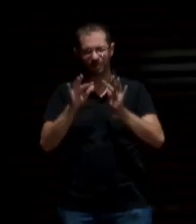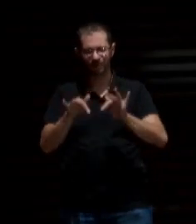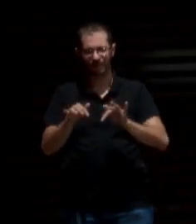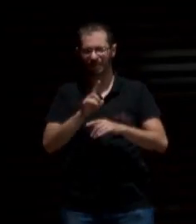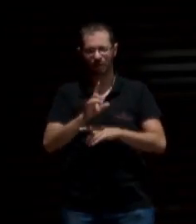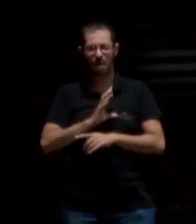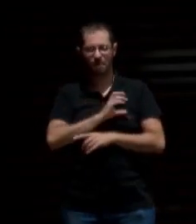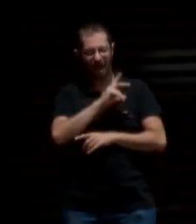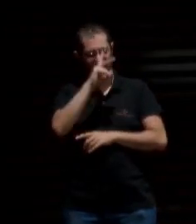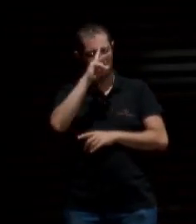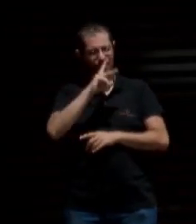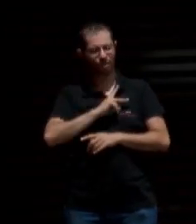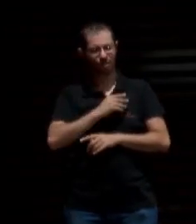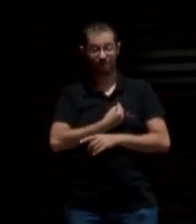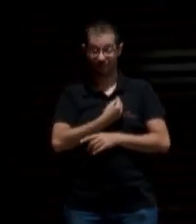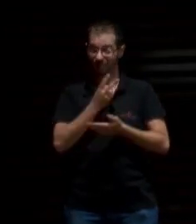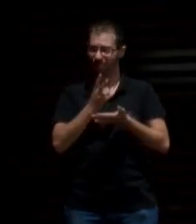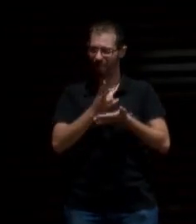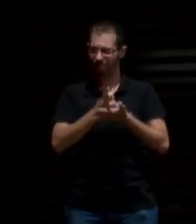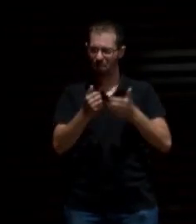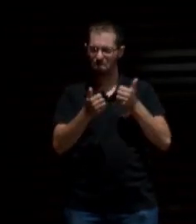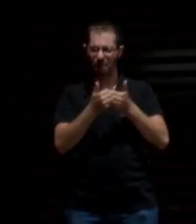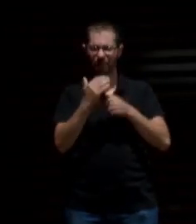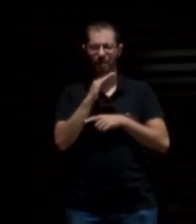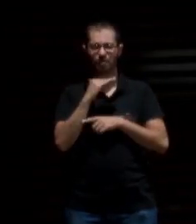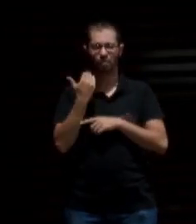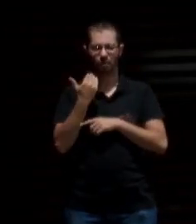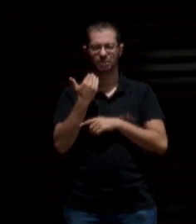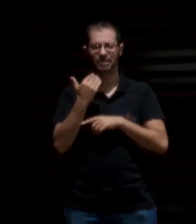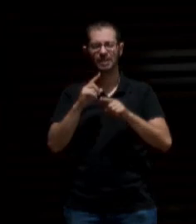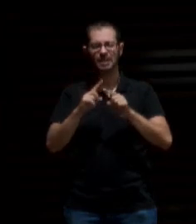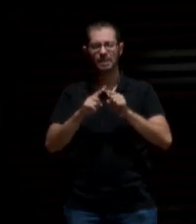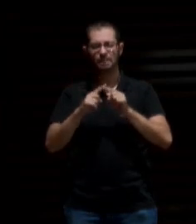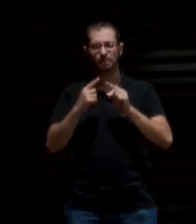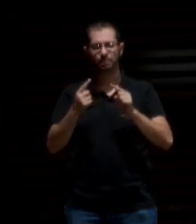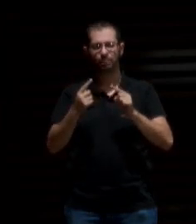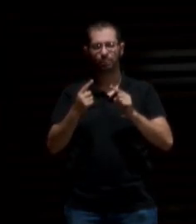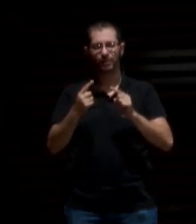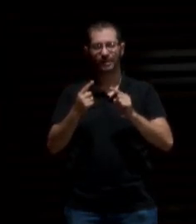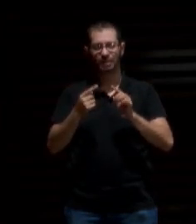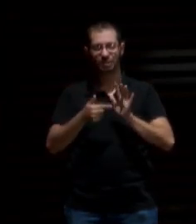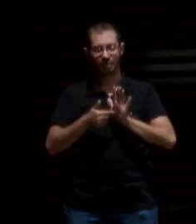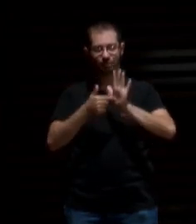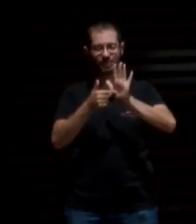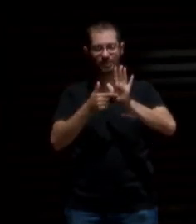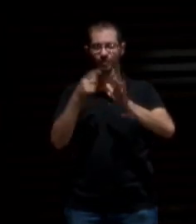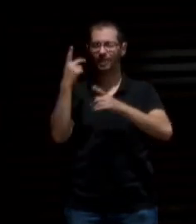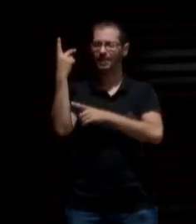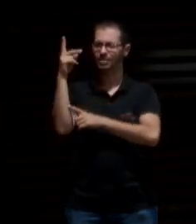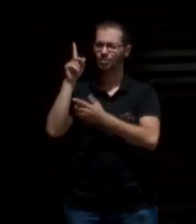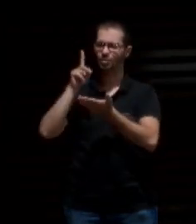própria vida, mesmo em face da morte, quando nós fomos confrontados por causa da Tua verdade, de que Cristo é o Senhor